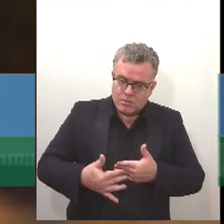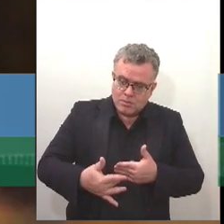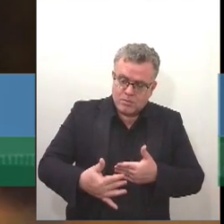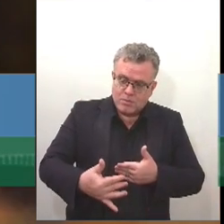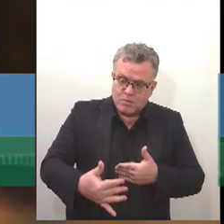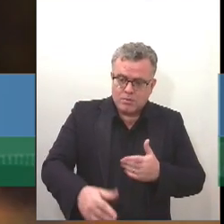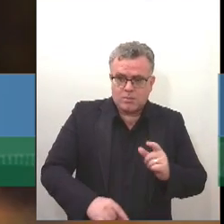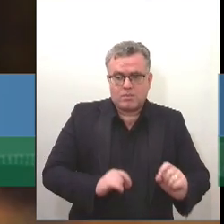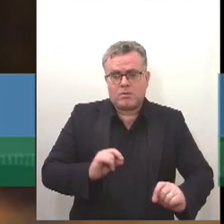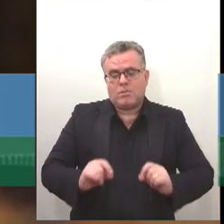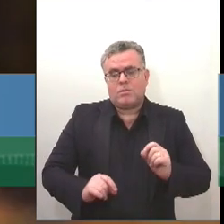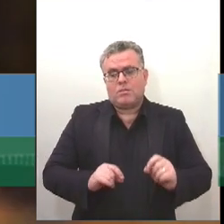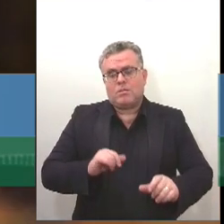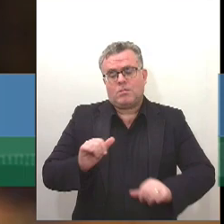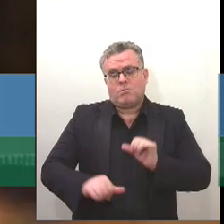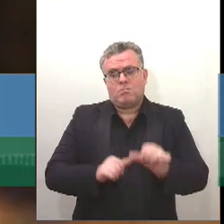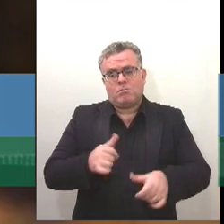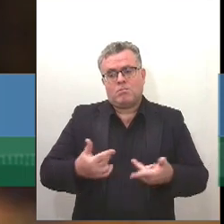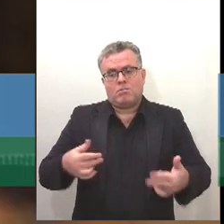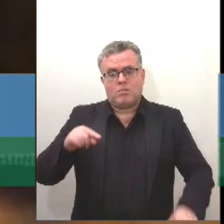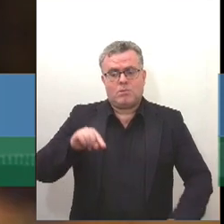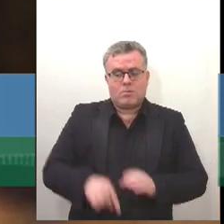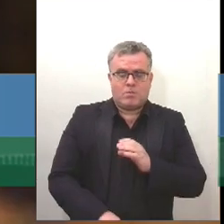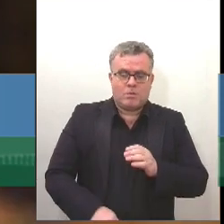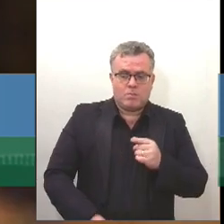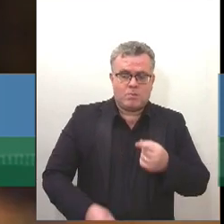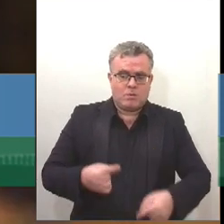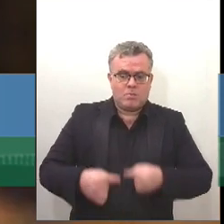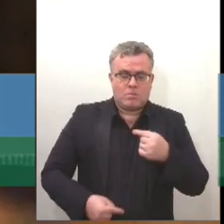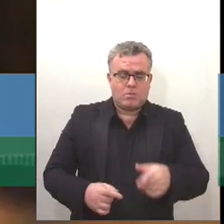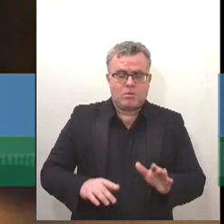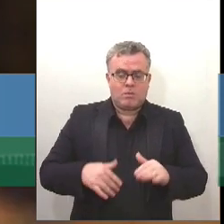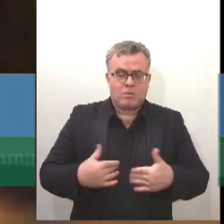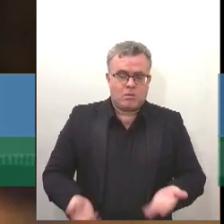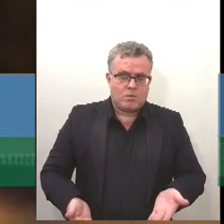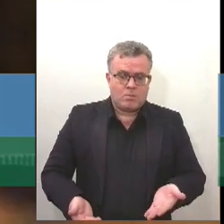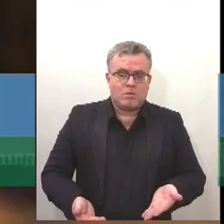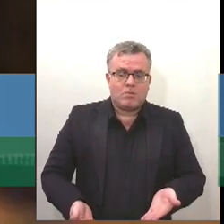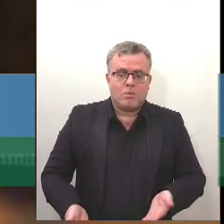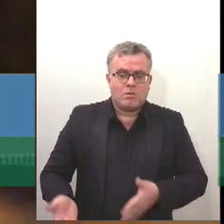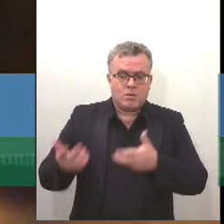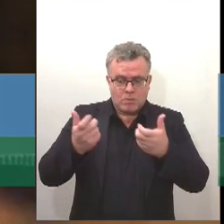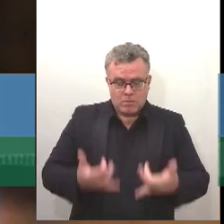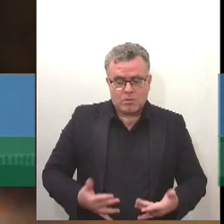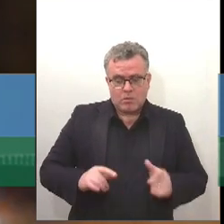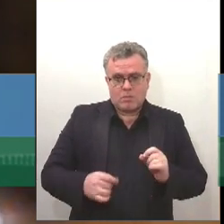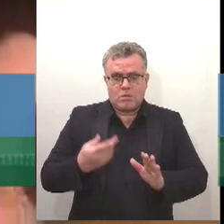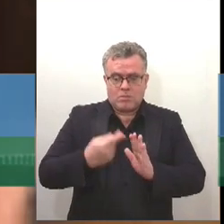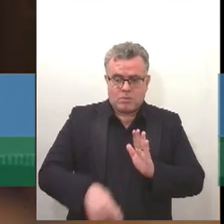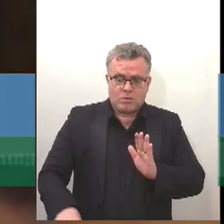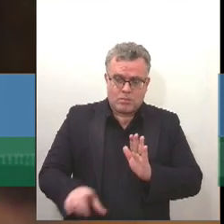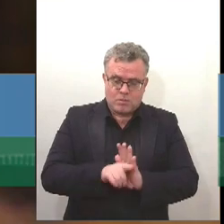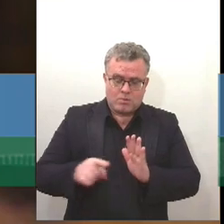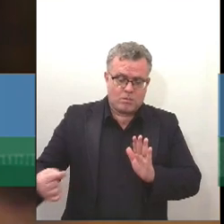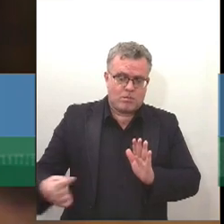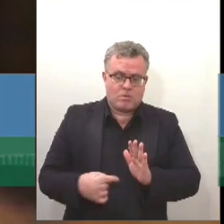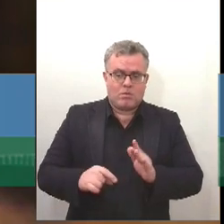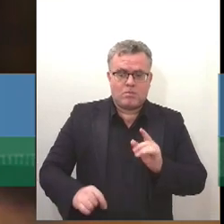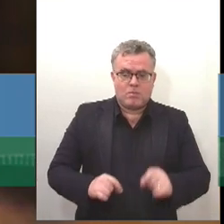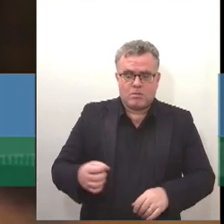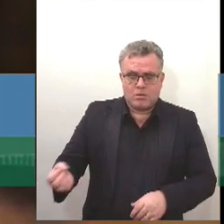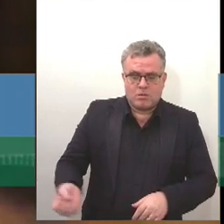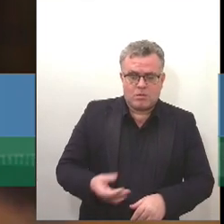com muita profundidade eu fiz um levantamento e nós vamos ter nesse projeto nessa neste novo modelo